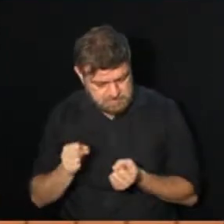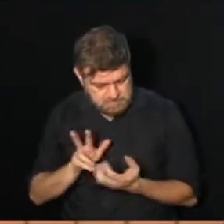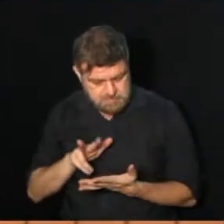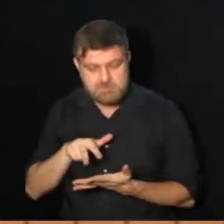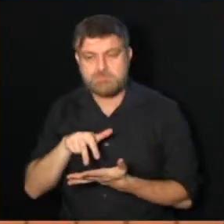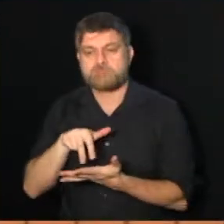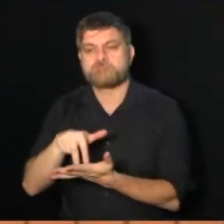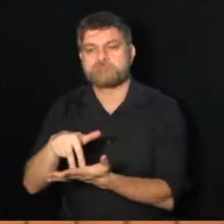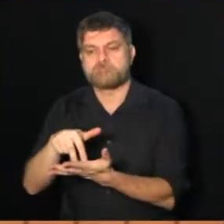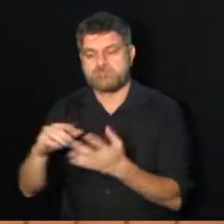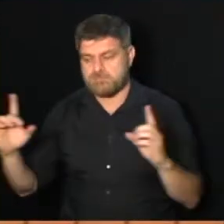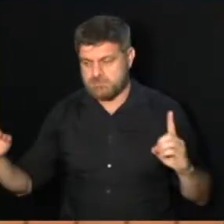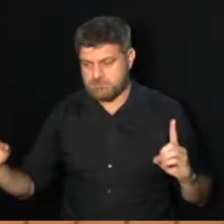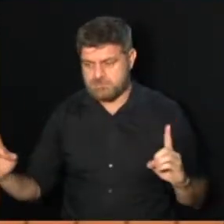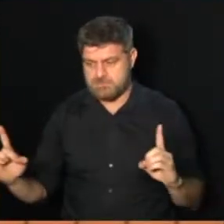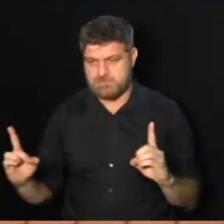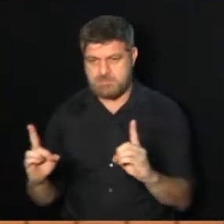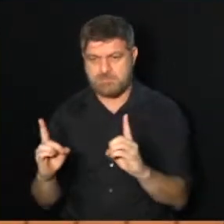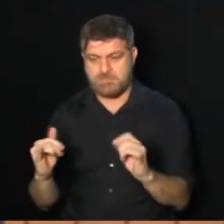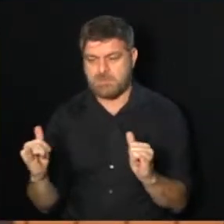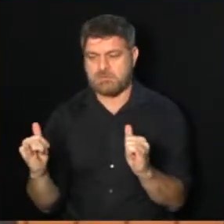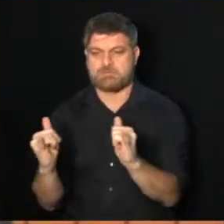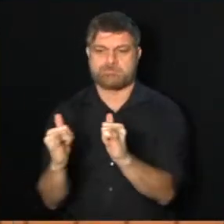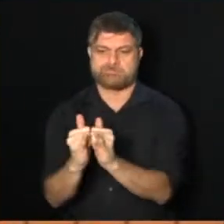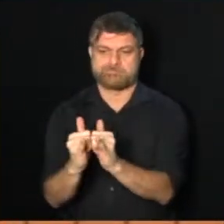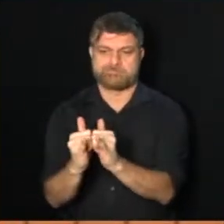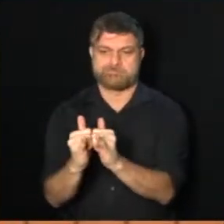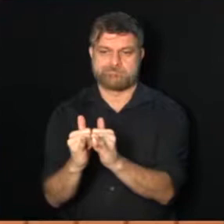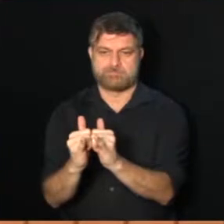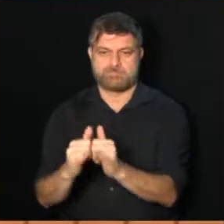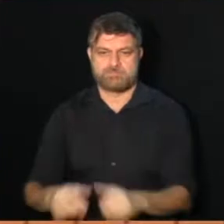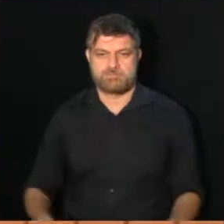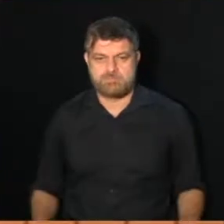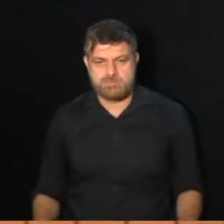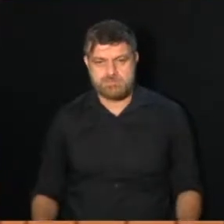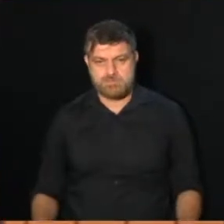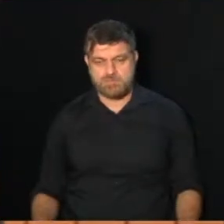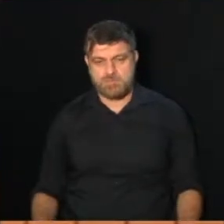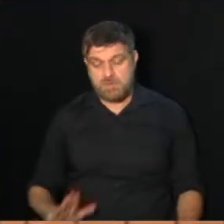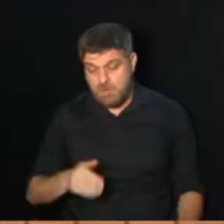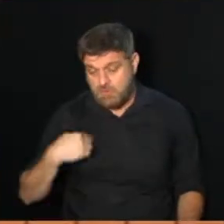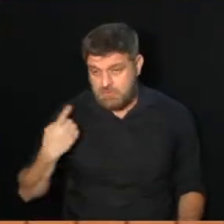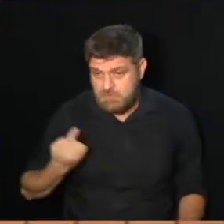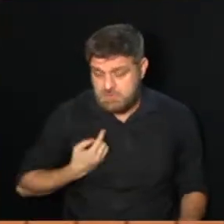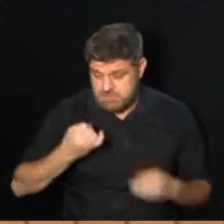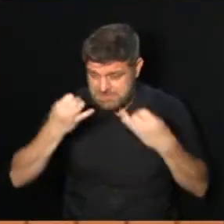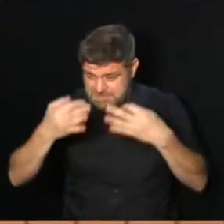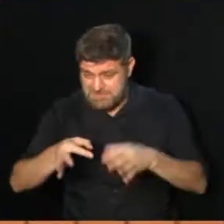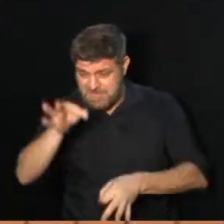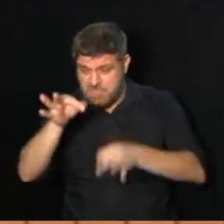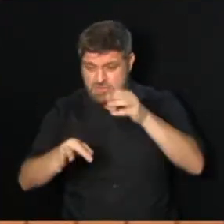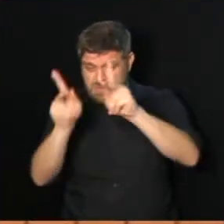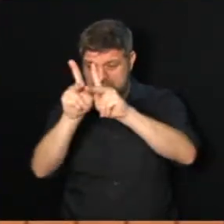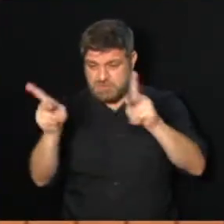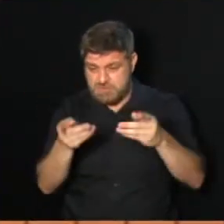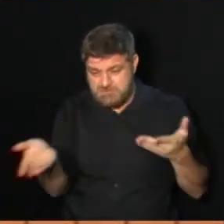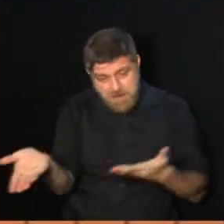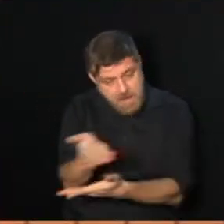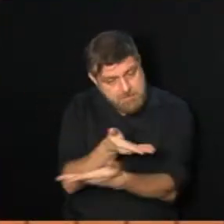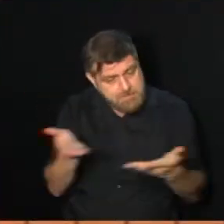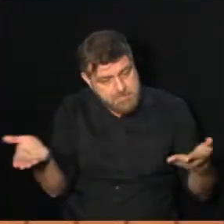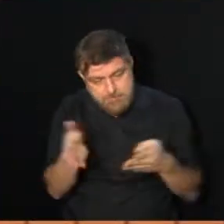postura de modificação daquela conduta. Né? Então, quando a gente fala na justiça restaurativa, a gente